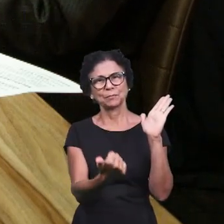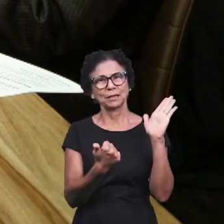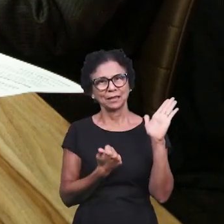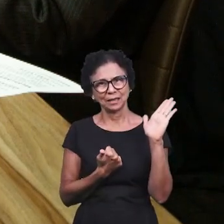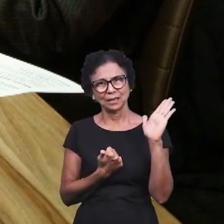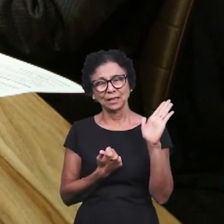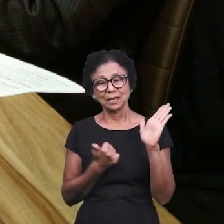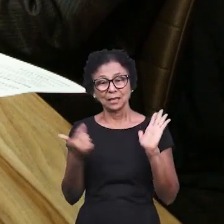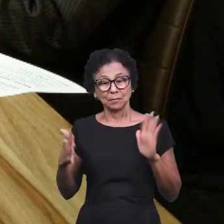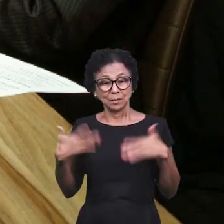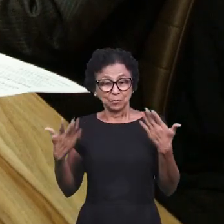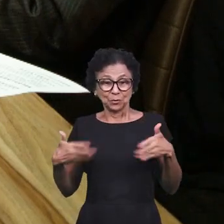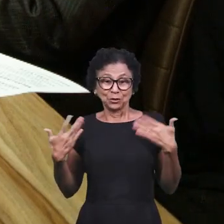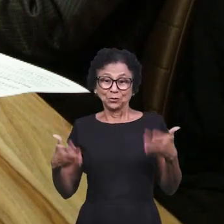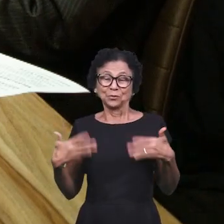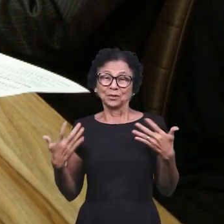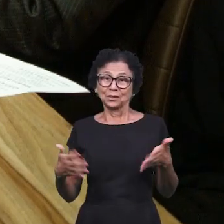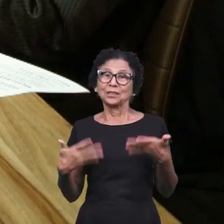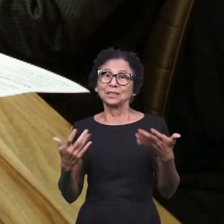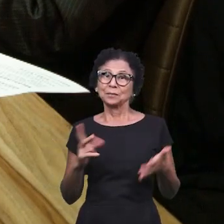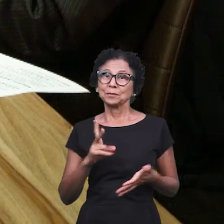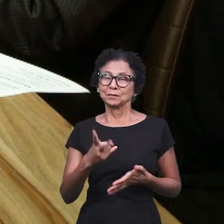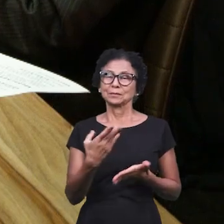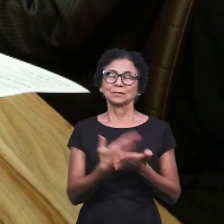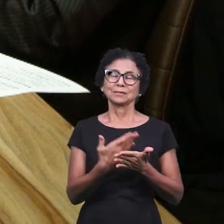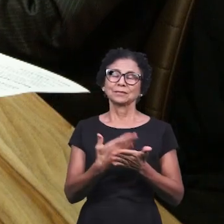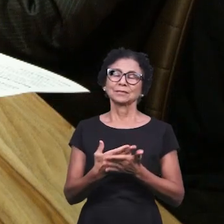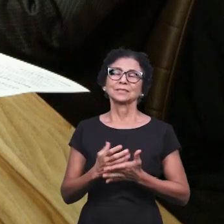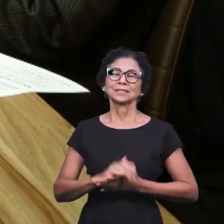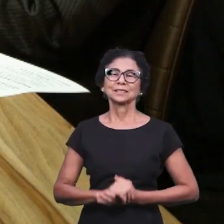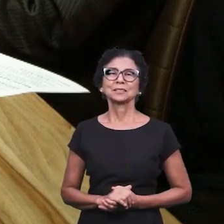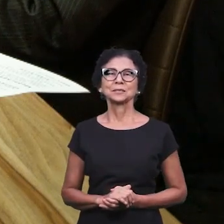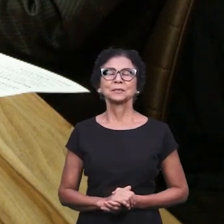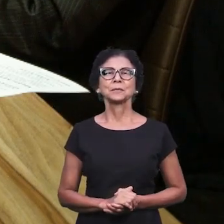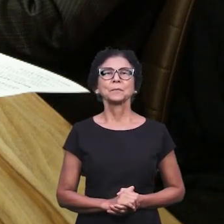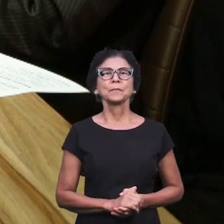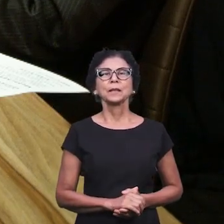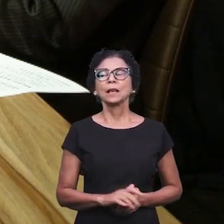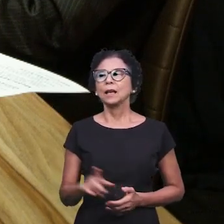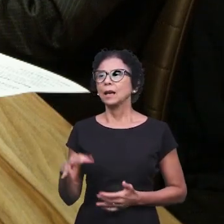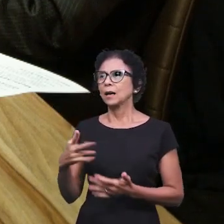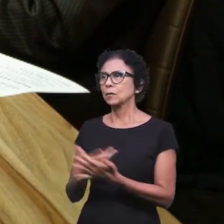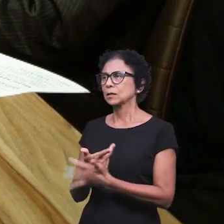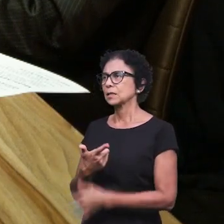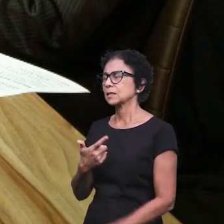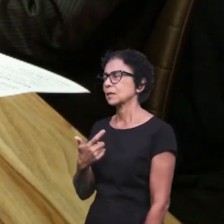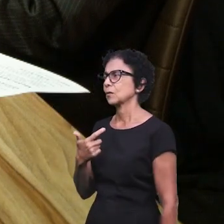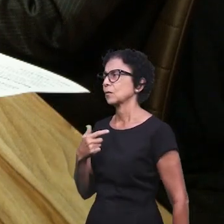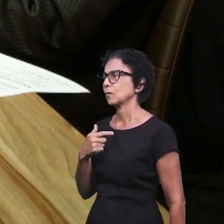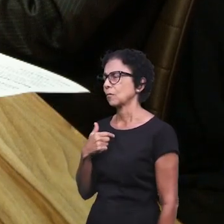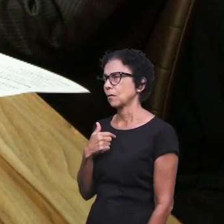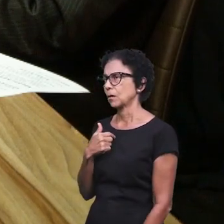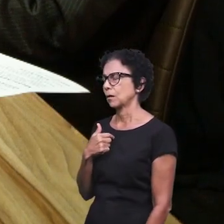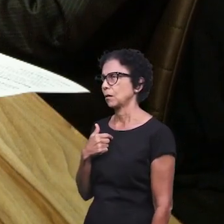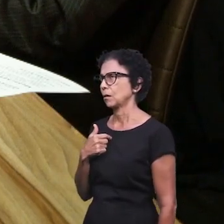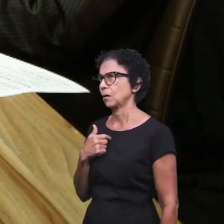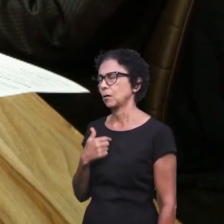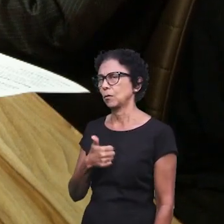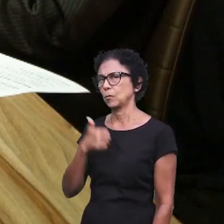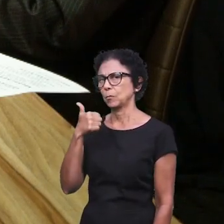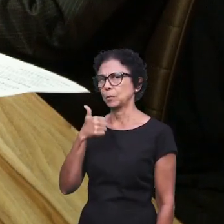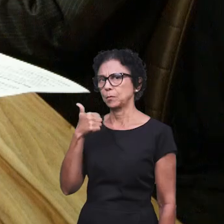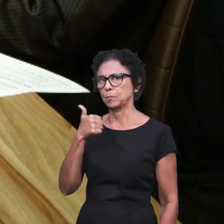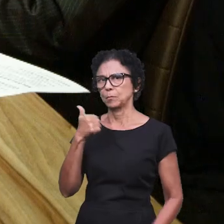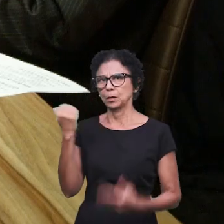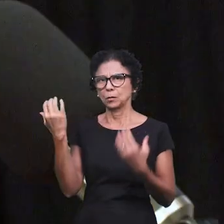eu continuasse estudando. Sabe que está no caminho certo, né? Sabia que estava no caminho certo. Isso aconteceu comigo porque o primeiro concurso que eu fiz